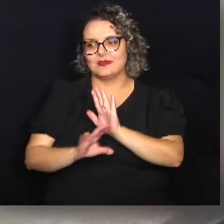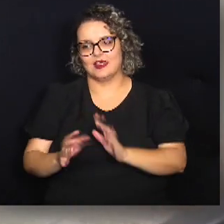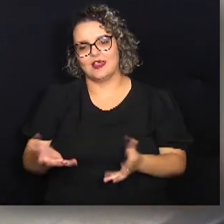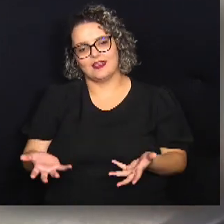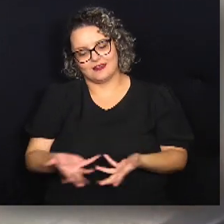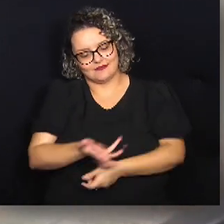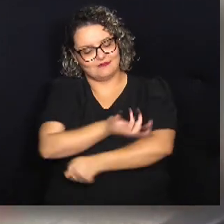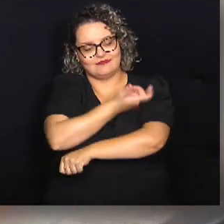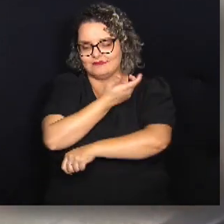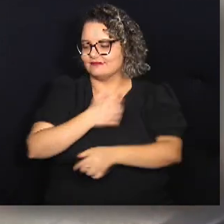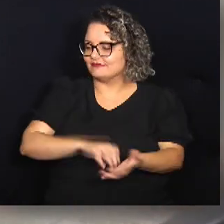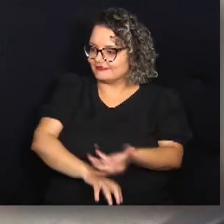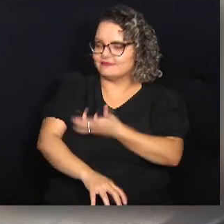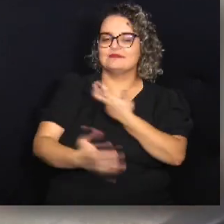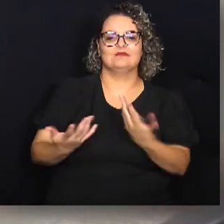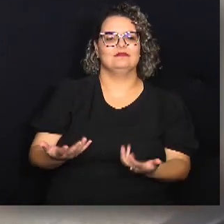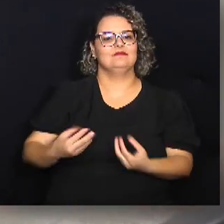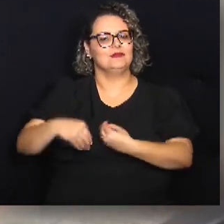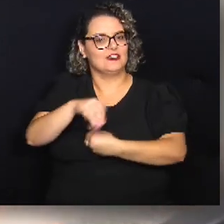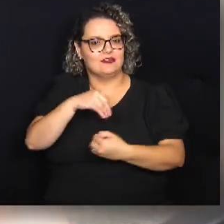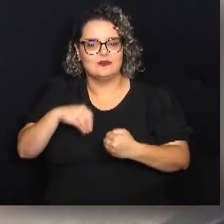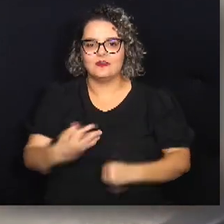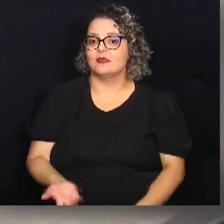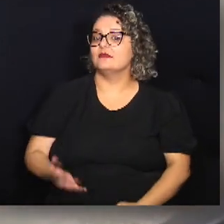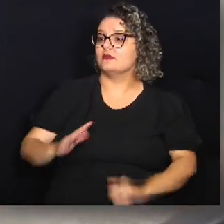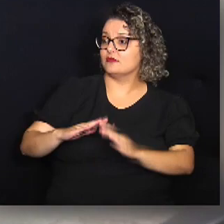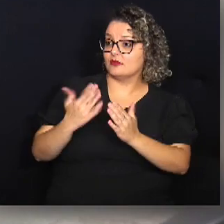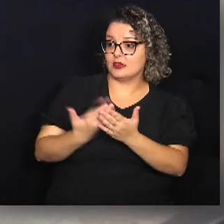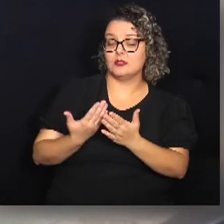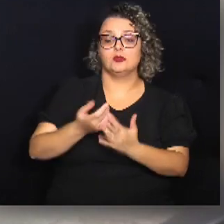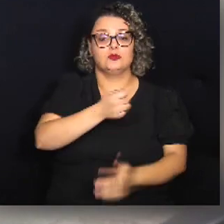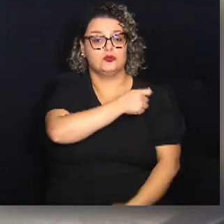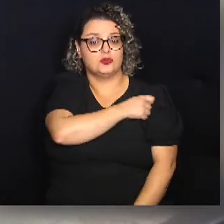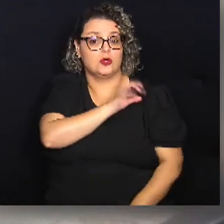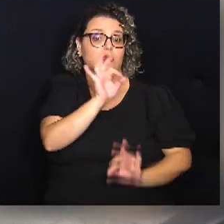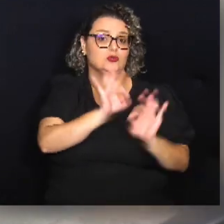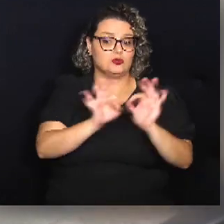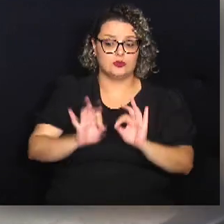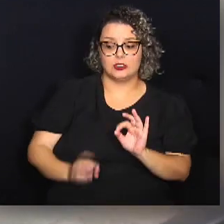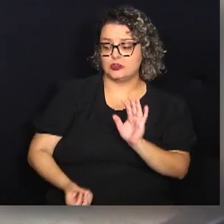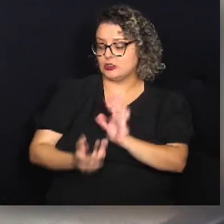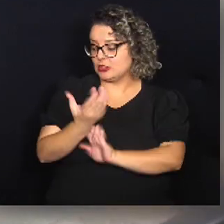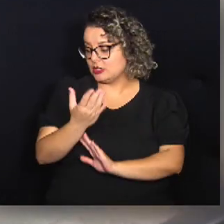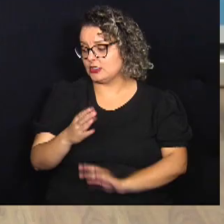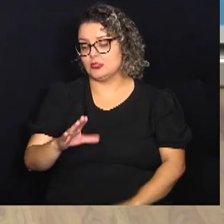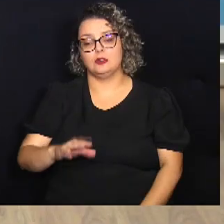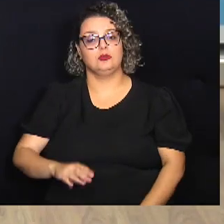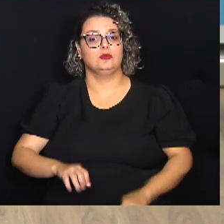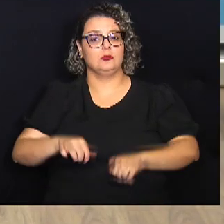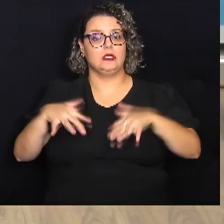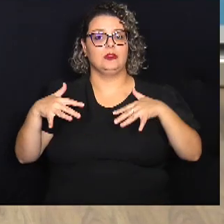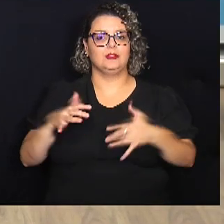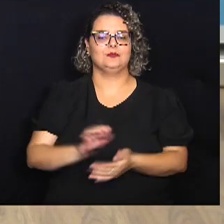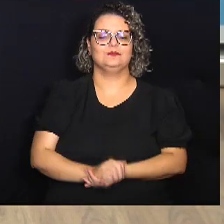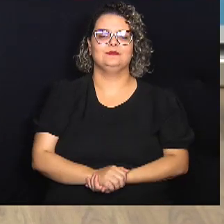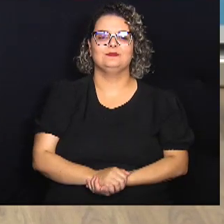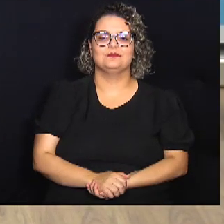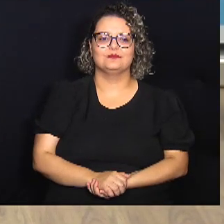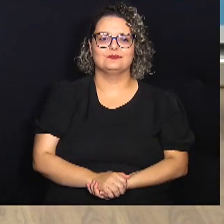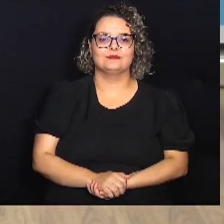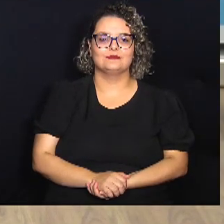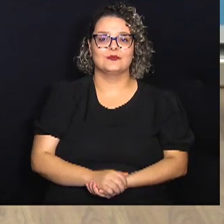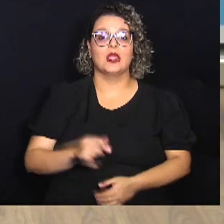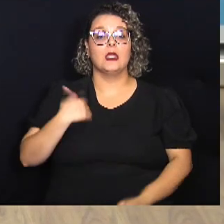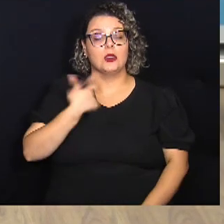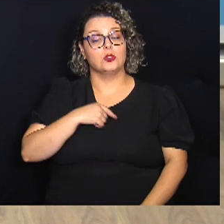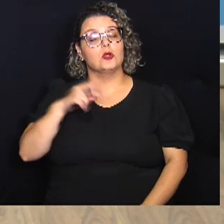se envolve muito com eles, com as escolas e com os projetos, com os assuntos que surgem aqui no plenário. E a gente lembra